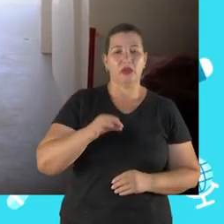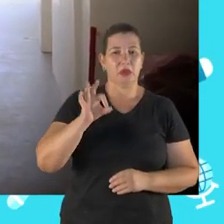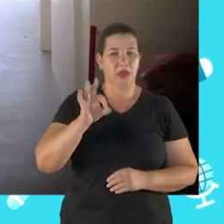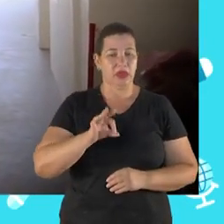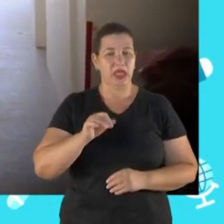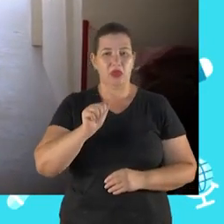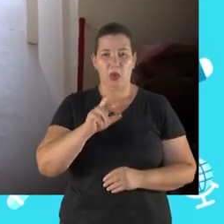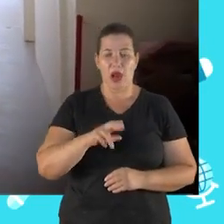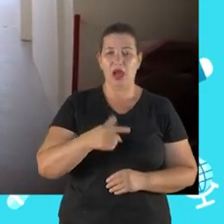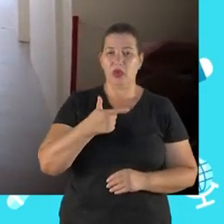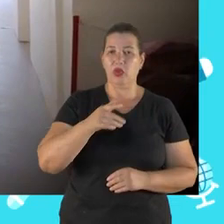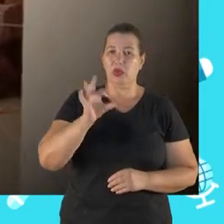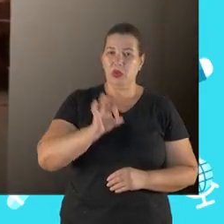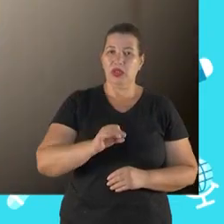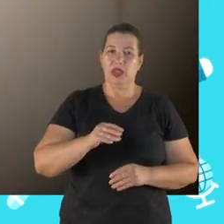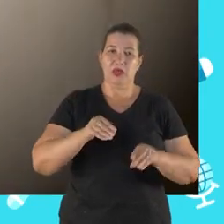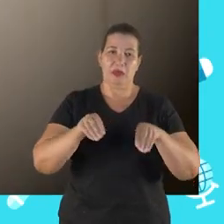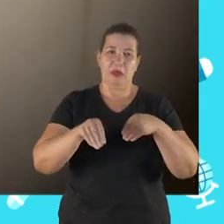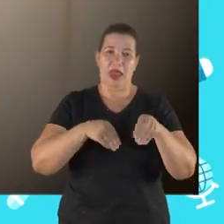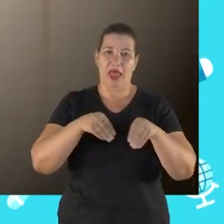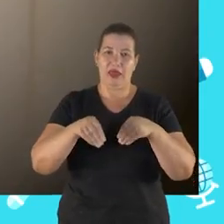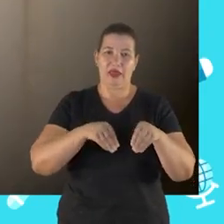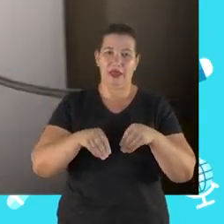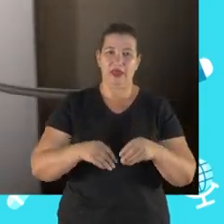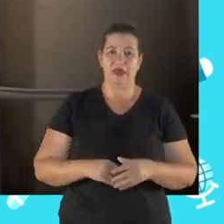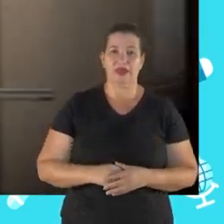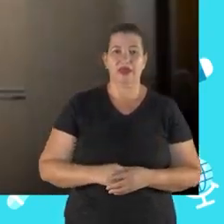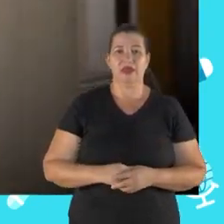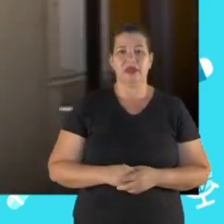e 2% de plástico.